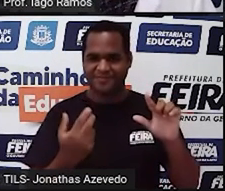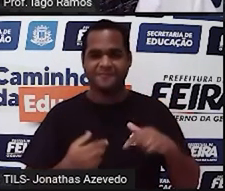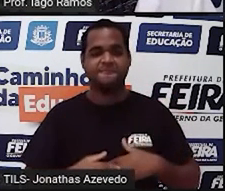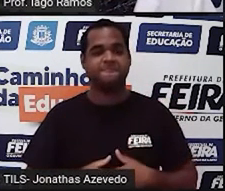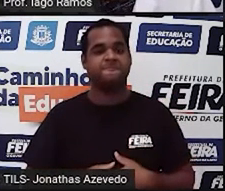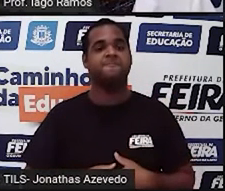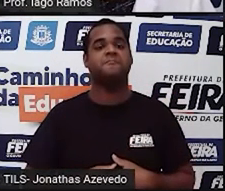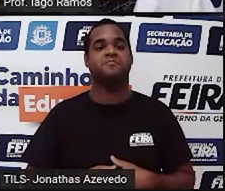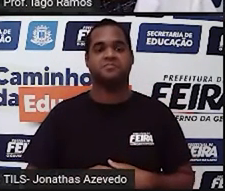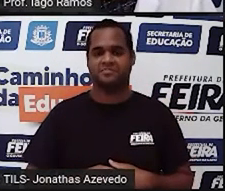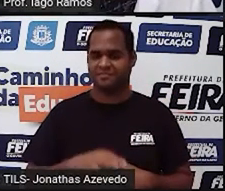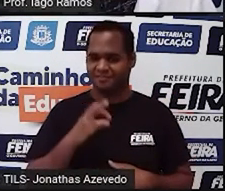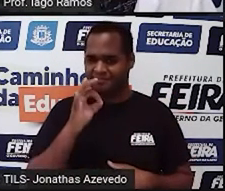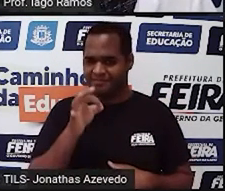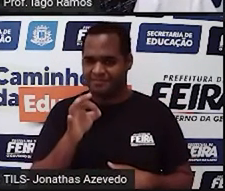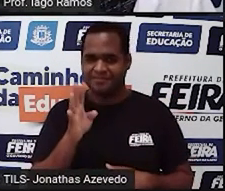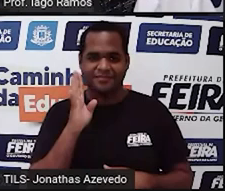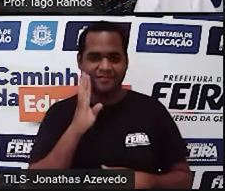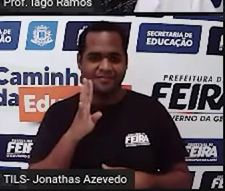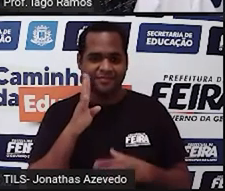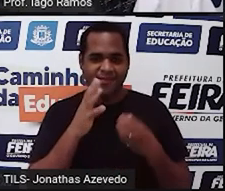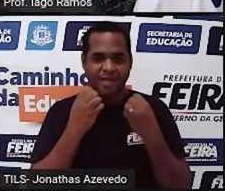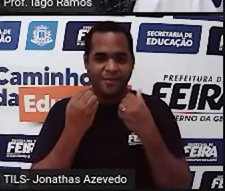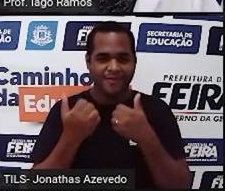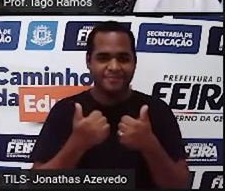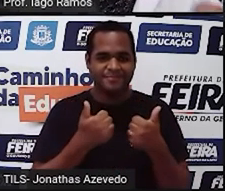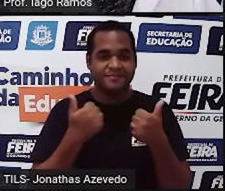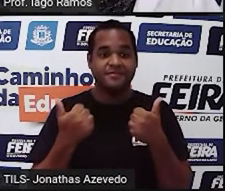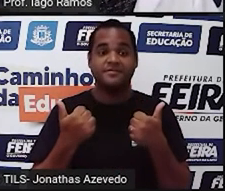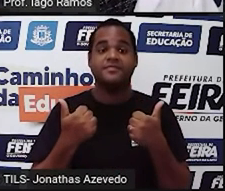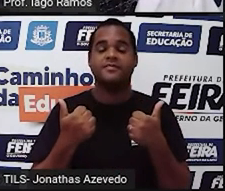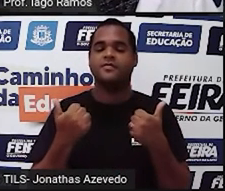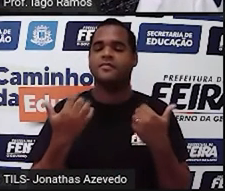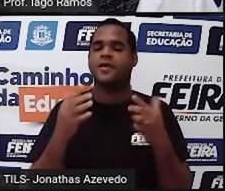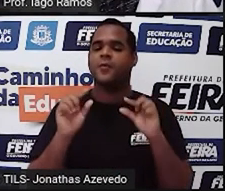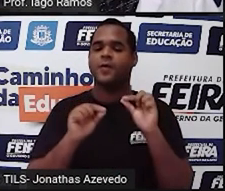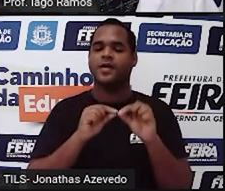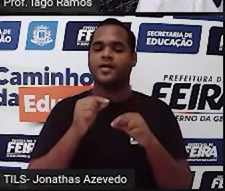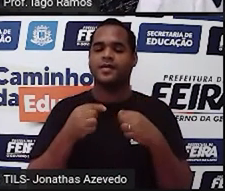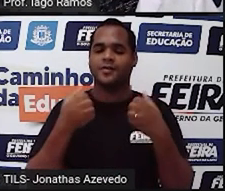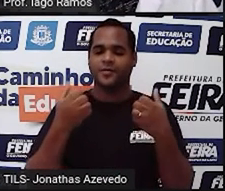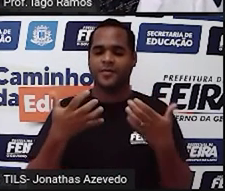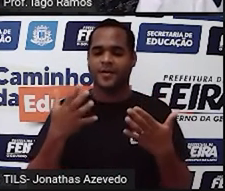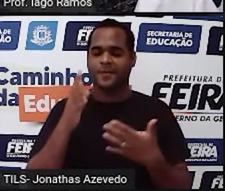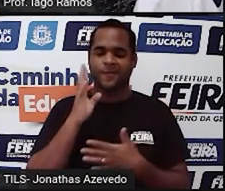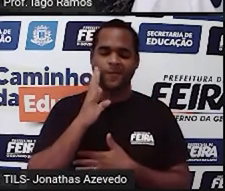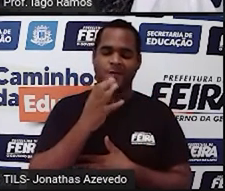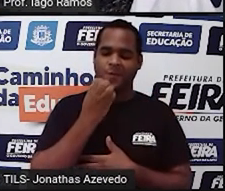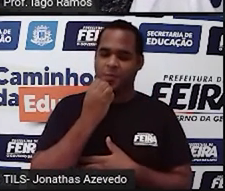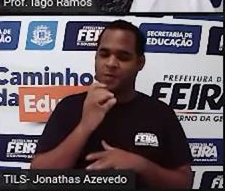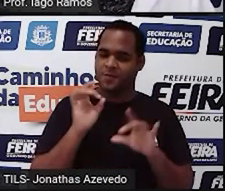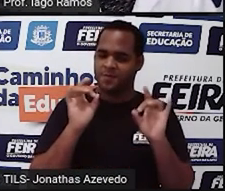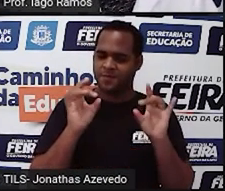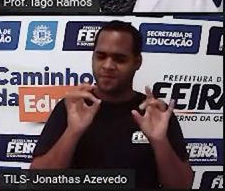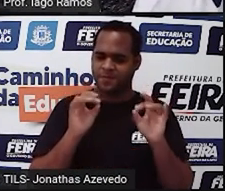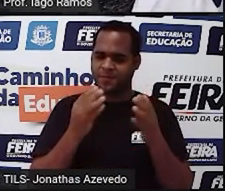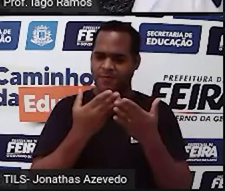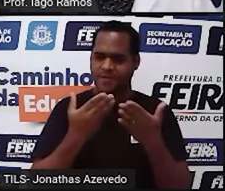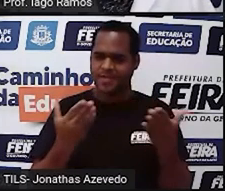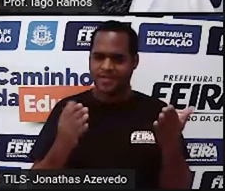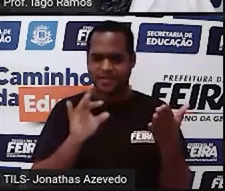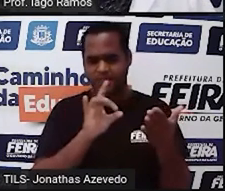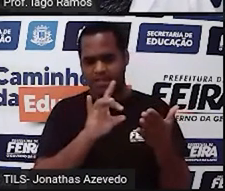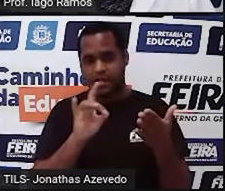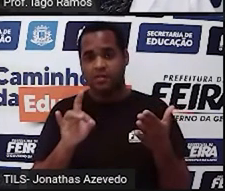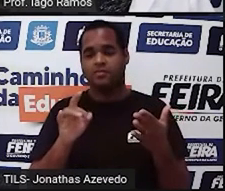beleza bom mas então o legal agora o bacana é que você continue praticando